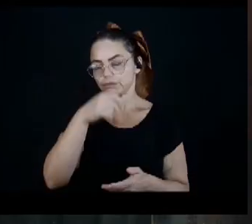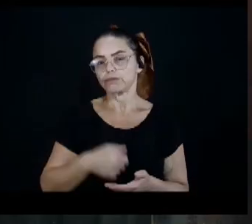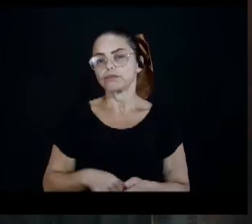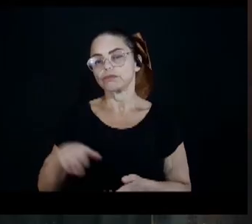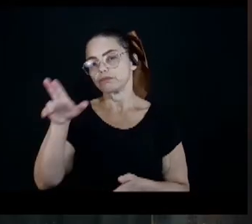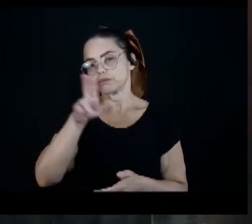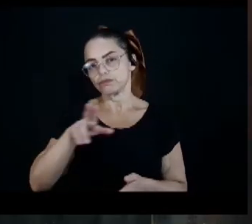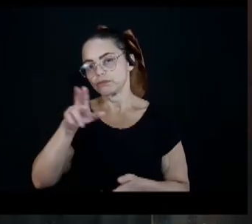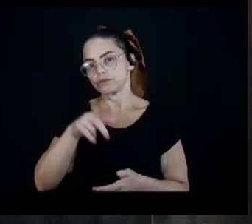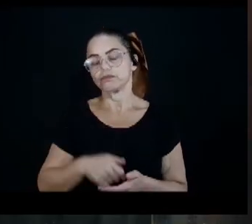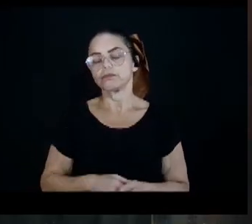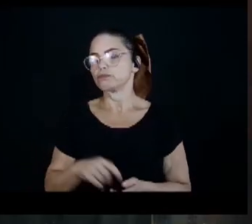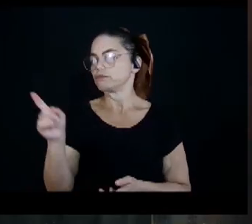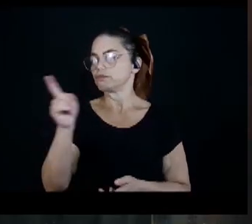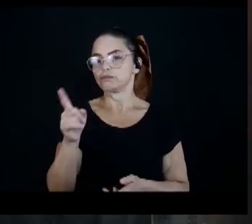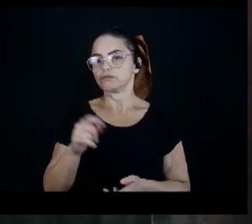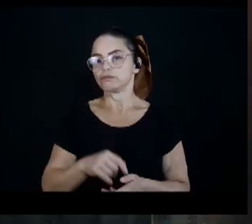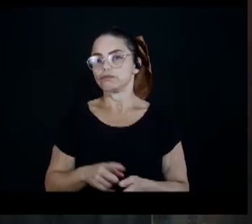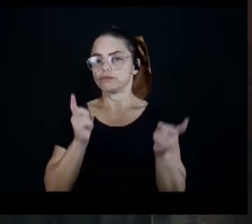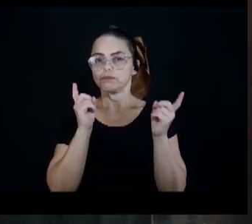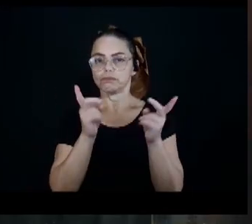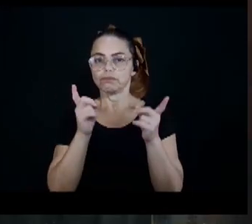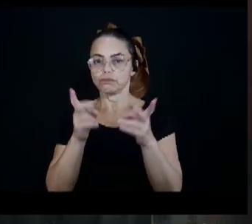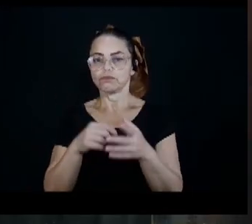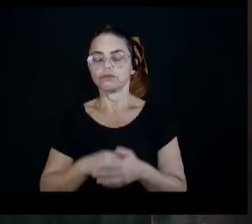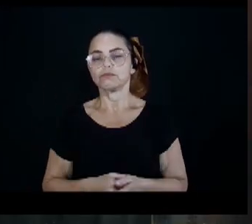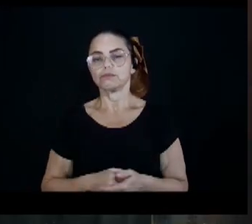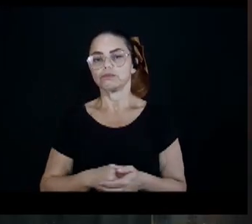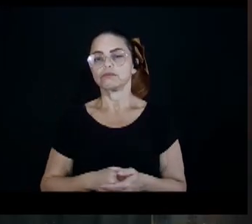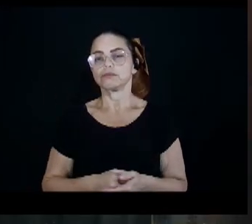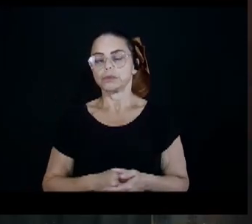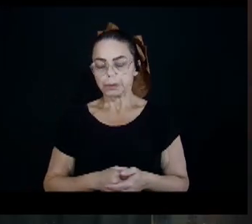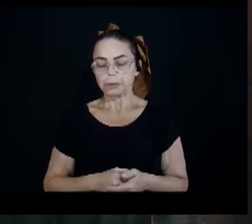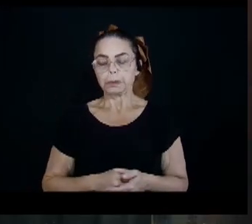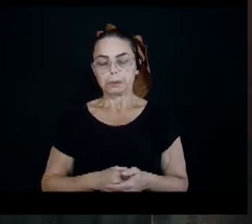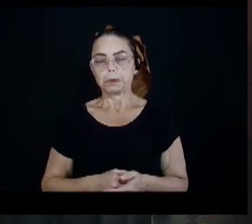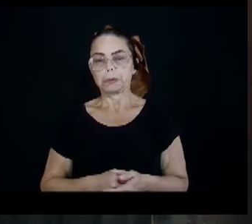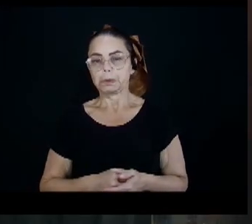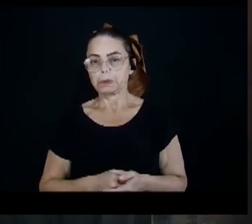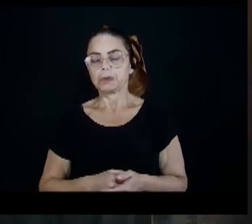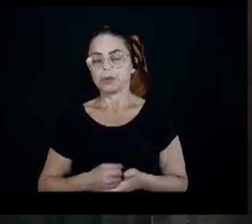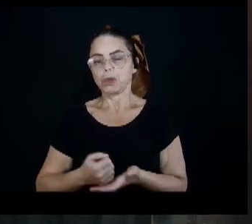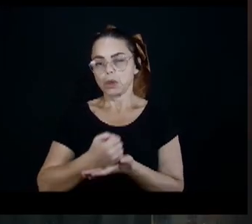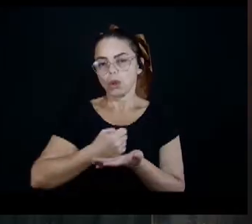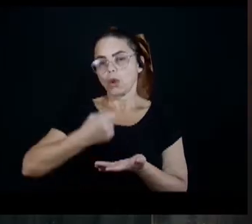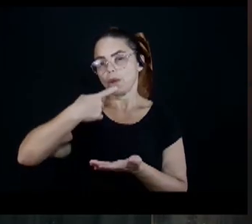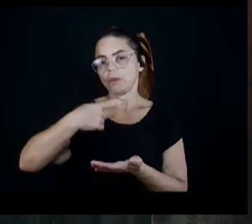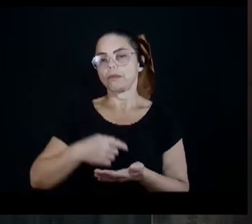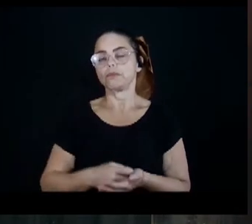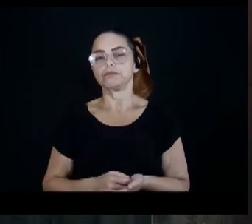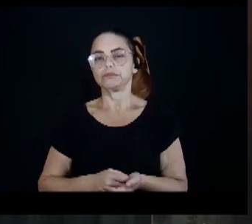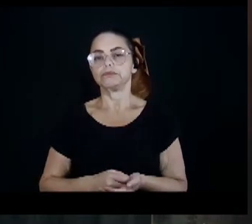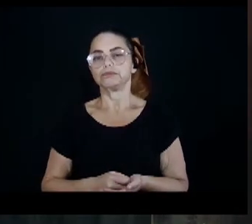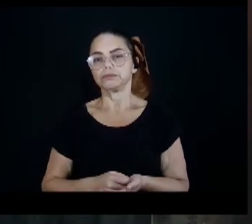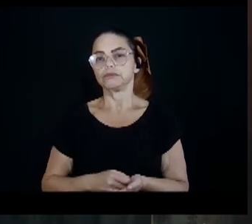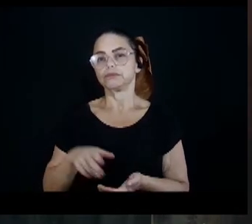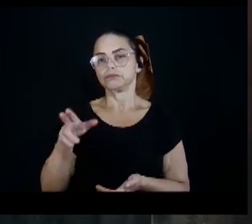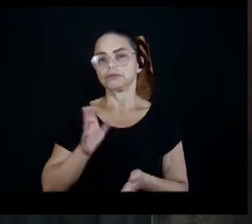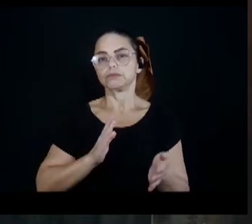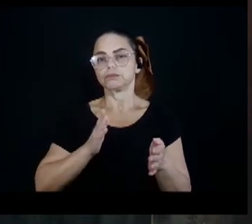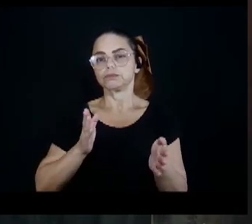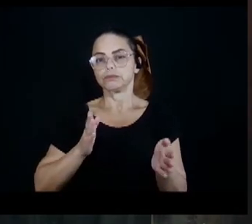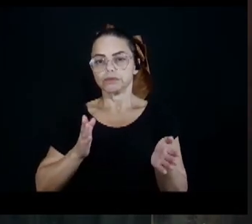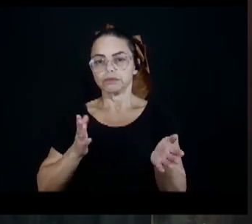estão sendo comercializados abertamente, assim, nas farmácias, enfim, mas as pessoas têm acesso. Quando as pessoas querem, né,